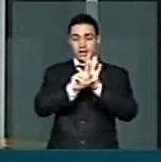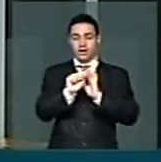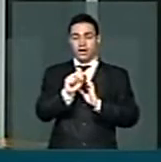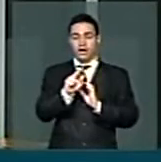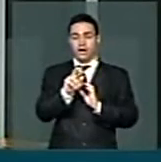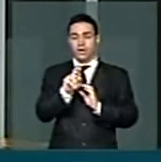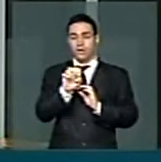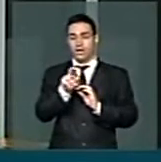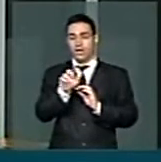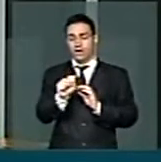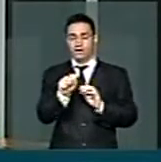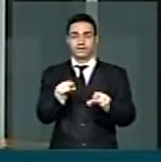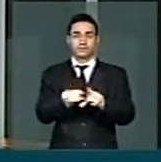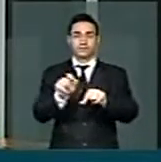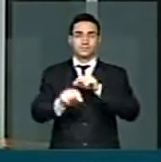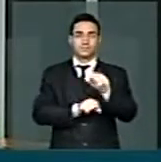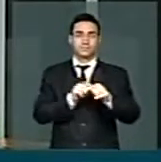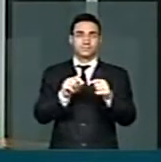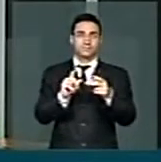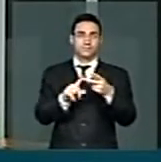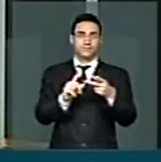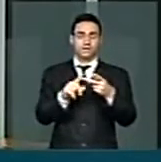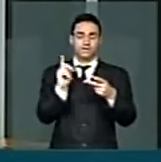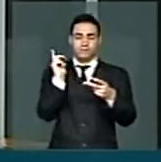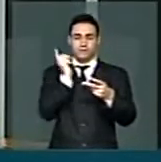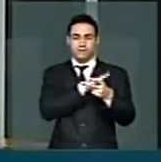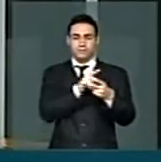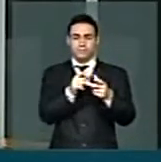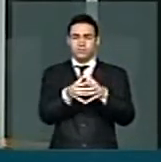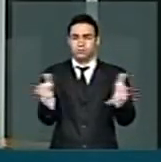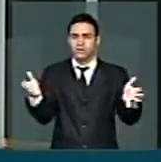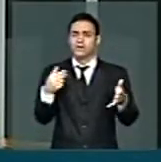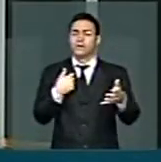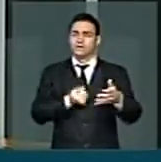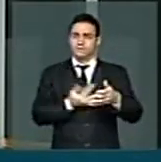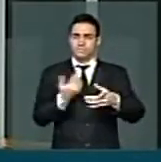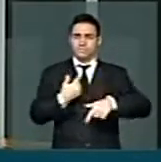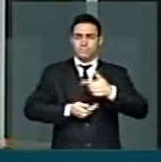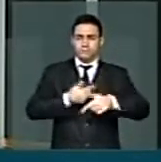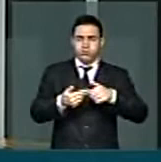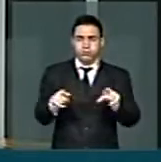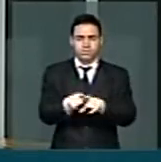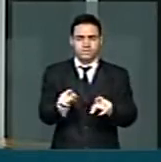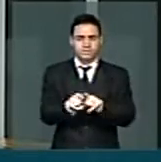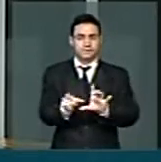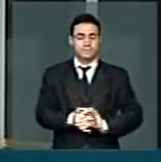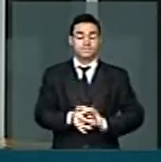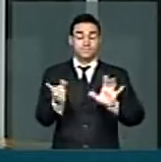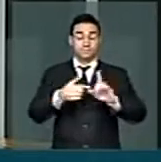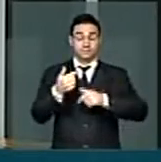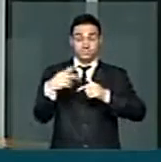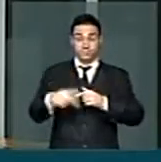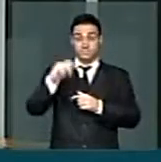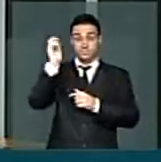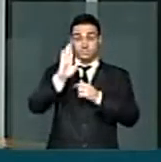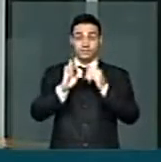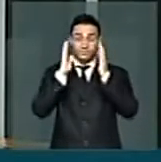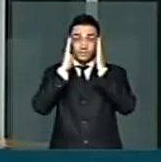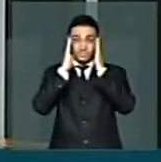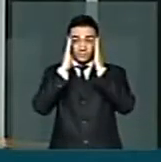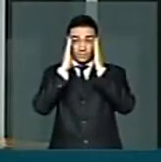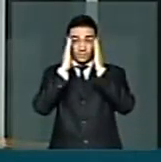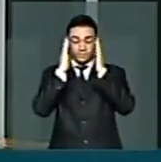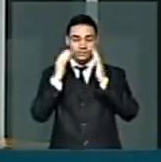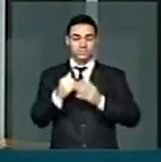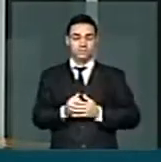abolindo a escravatura não logrou abrir caminhos para as várias gerações de escravos que se viram libertos nas terras do Brasil. Muito ao